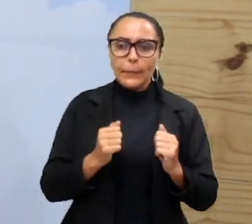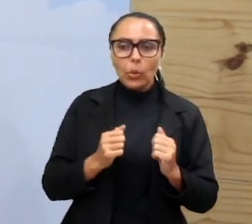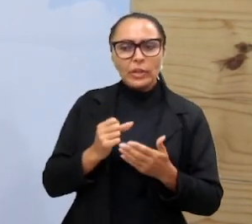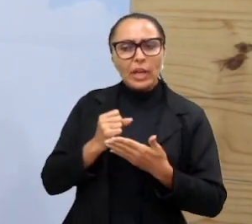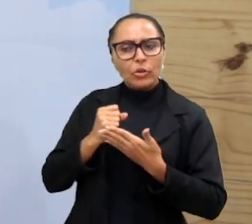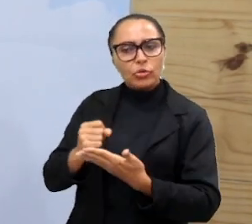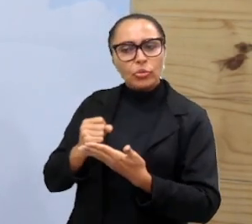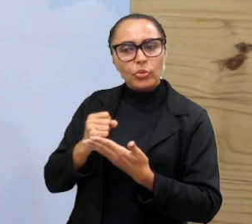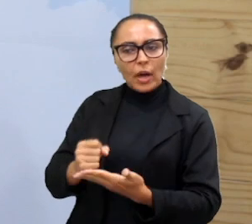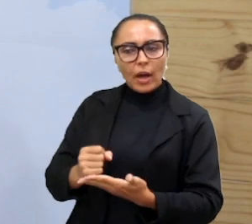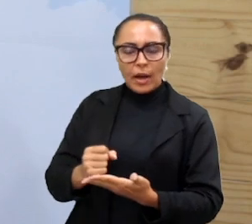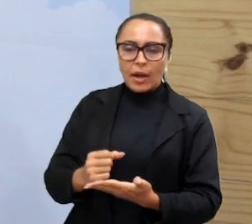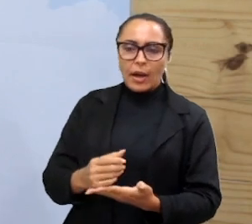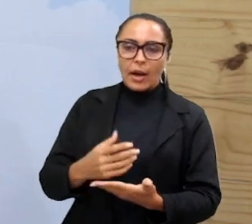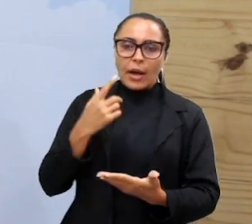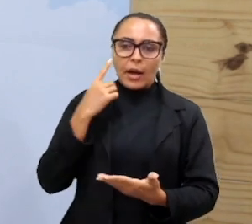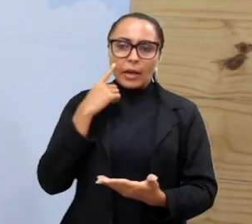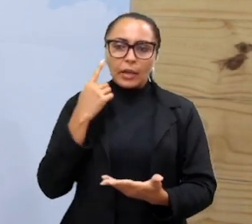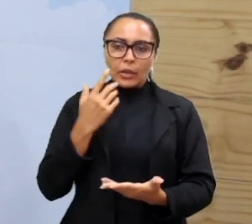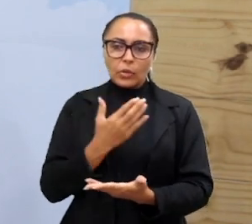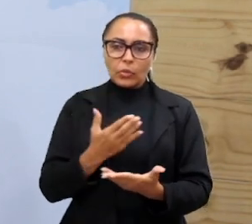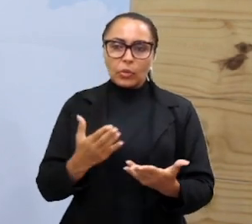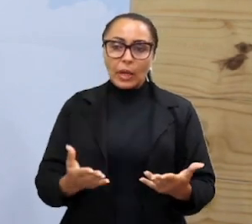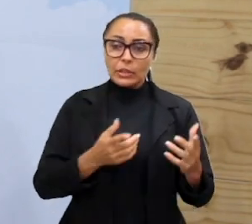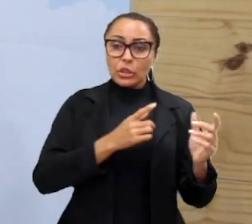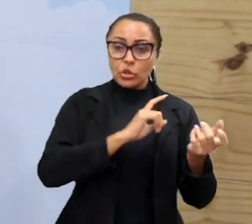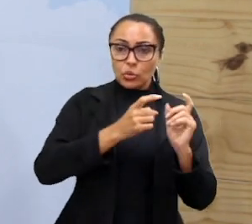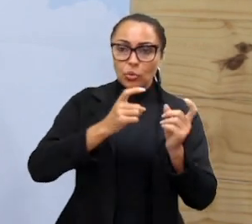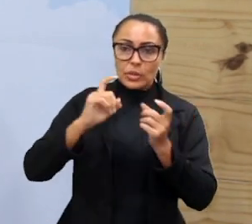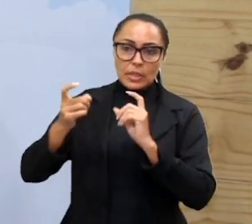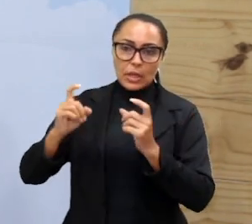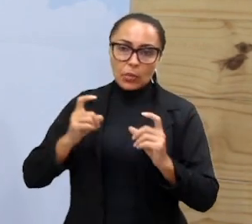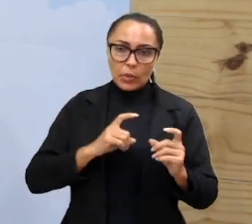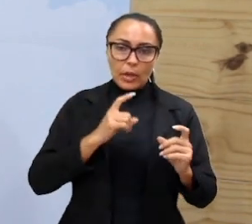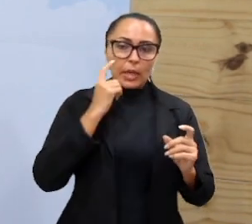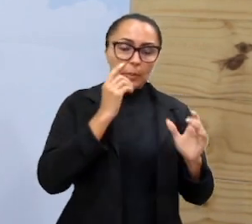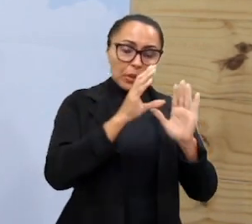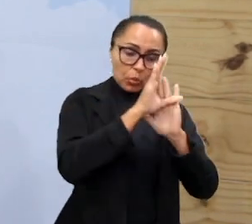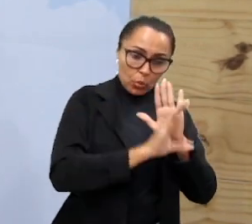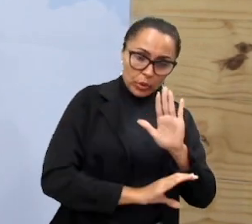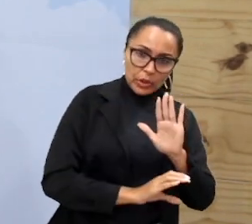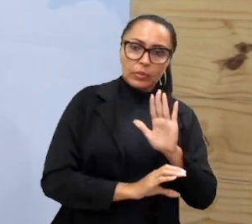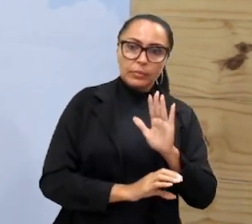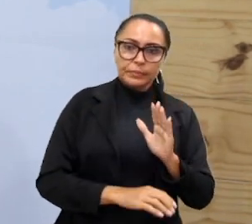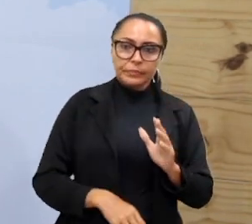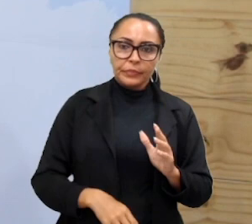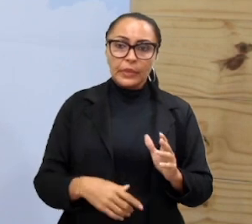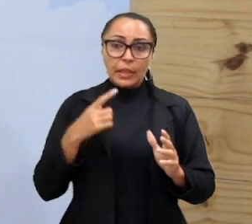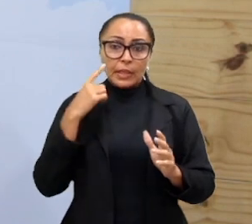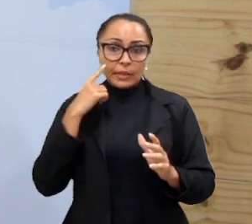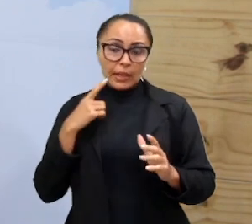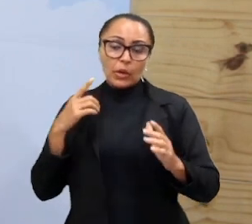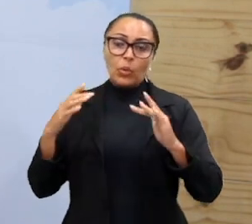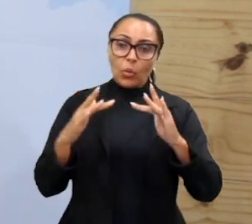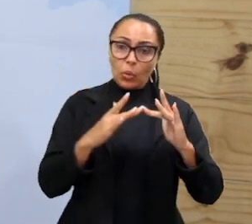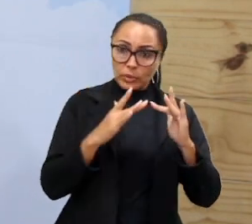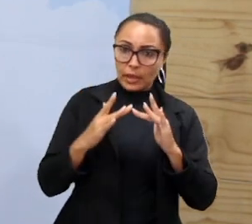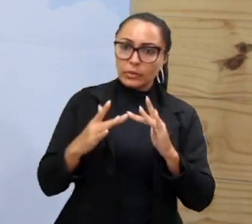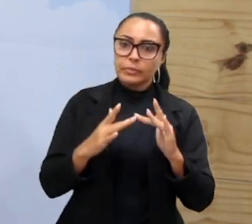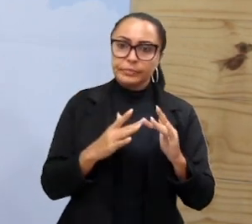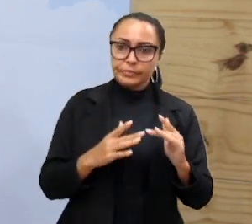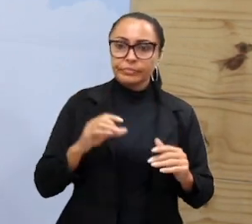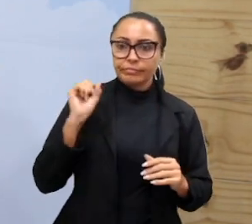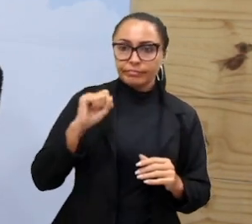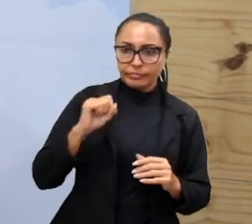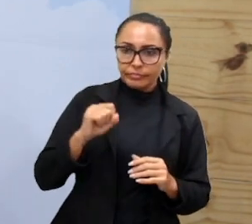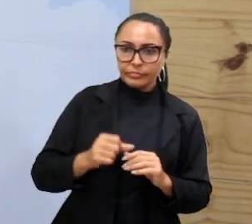forma significativa trazendo essa discussão para a grade curricular? O aluno ele já tem contato, né? Então ele precisa,